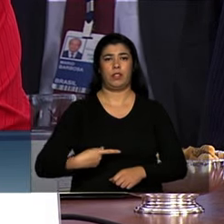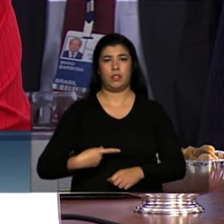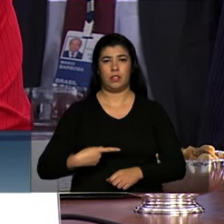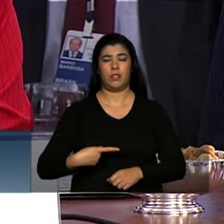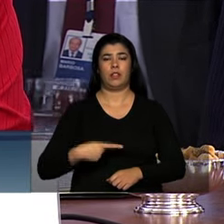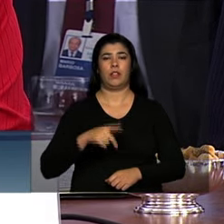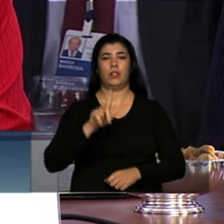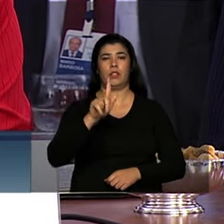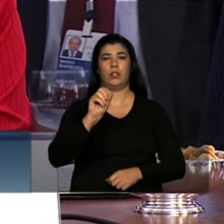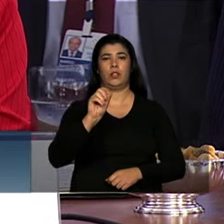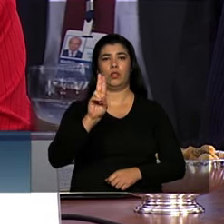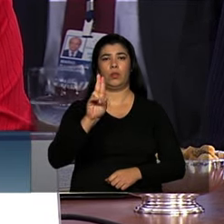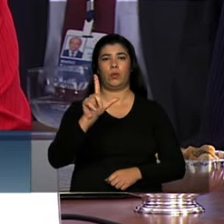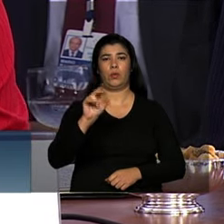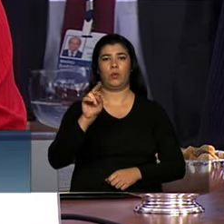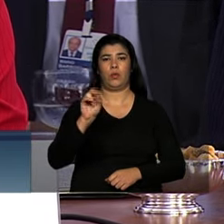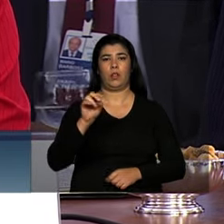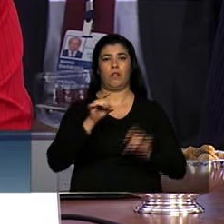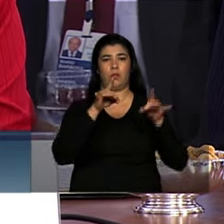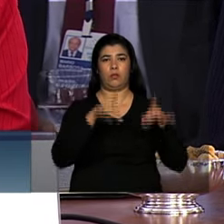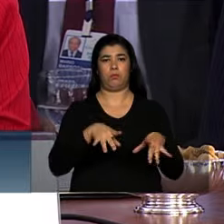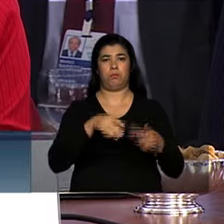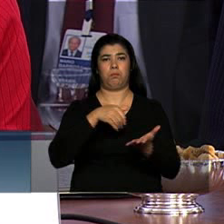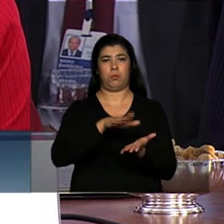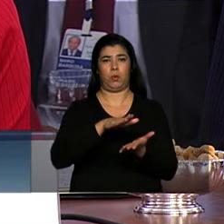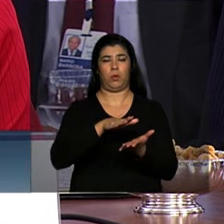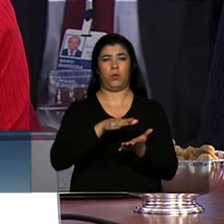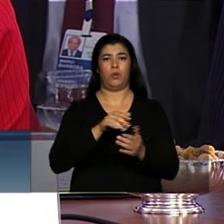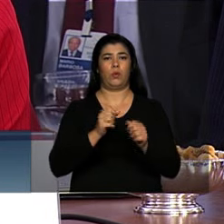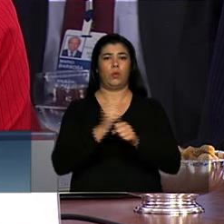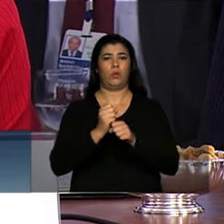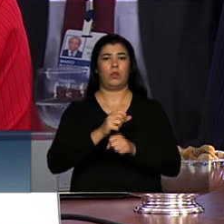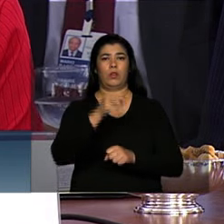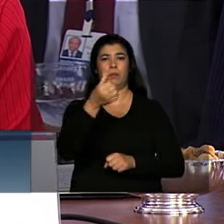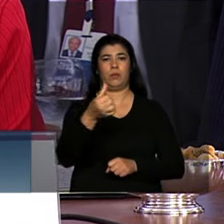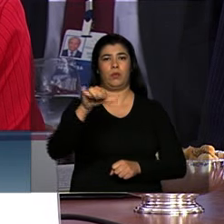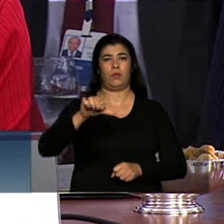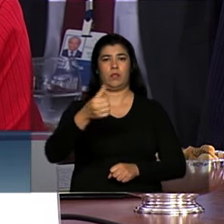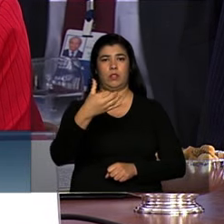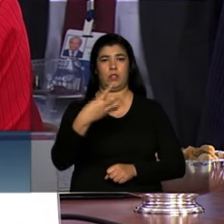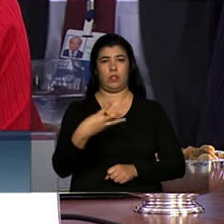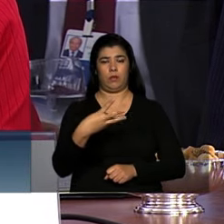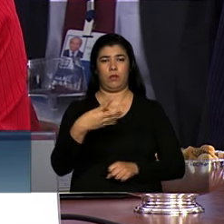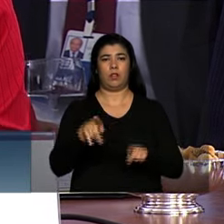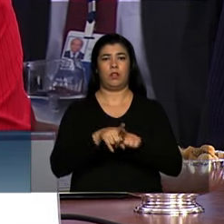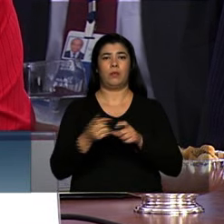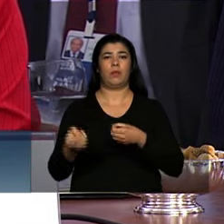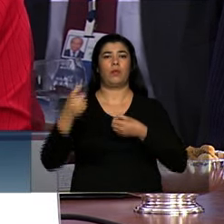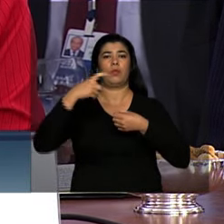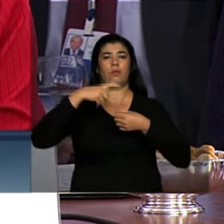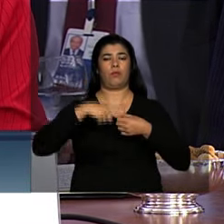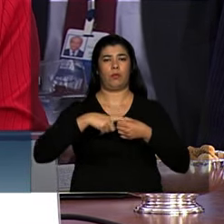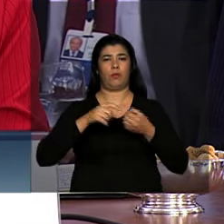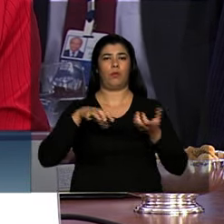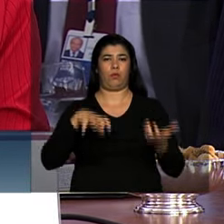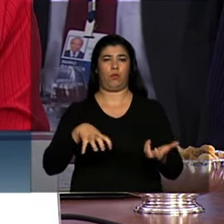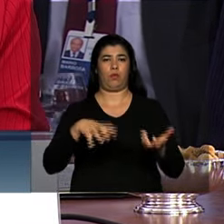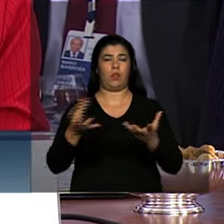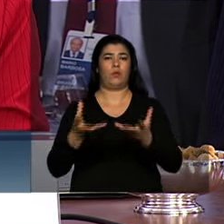em 1964, e a devolução simbólica de seu mandato também pelo Congresso